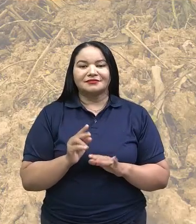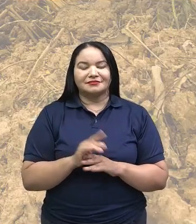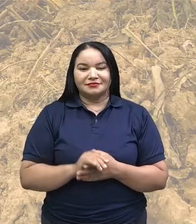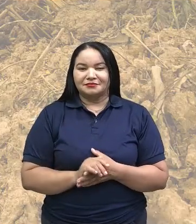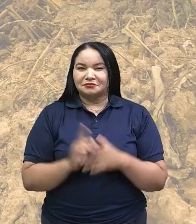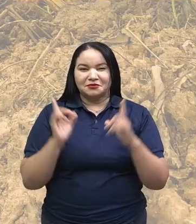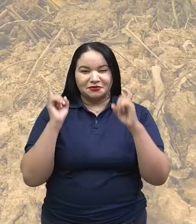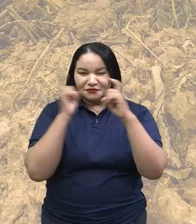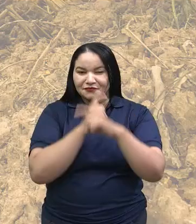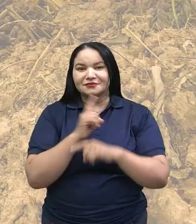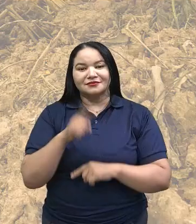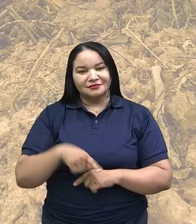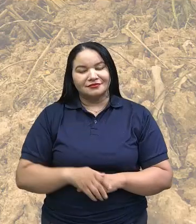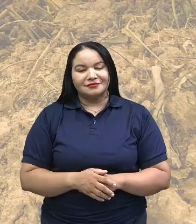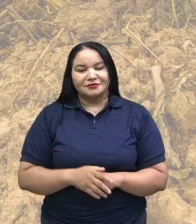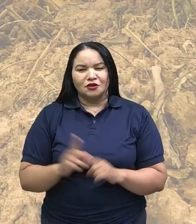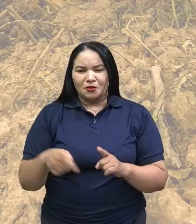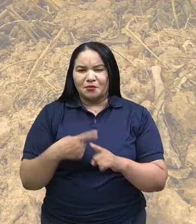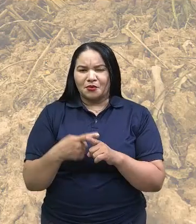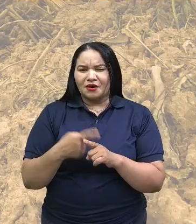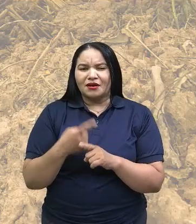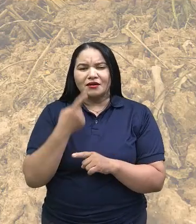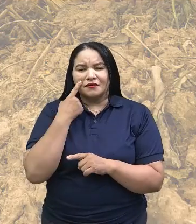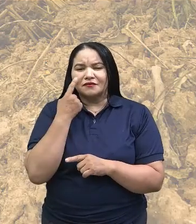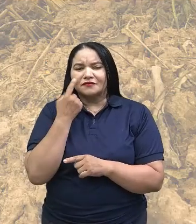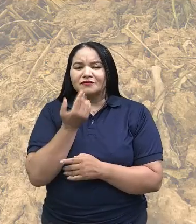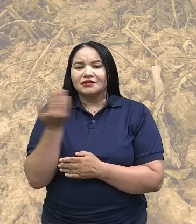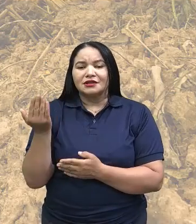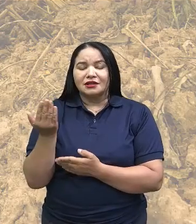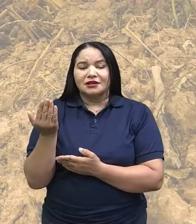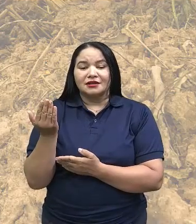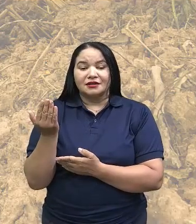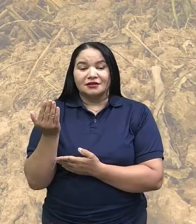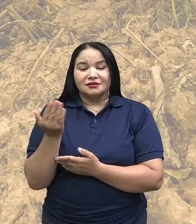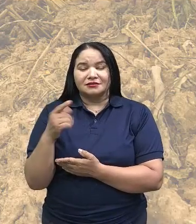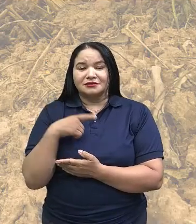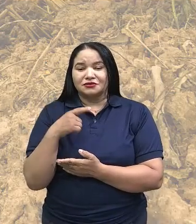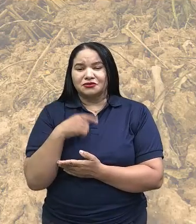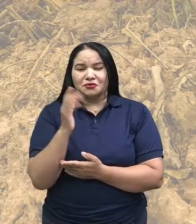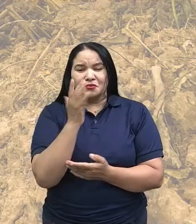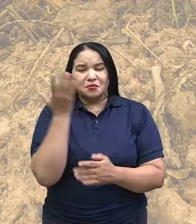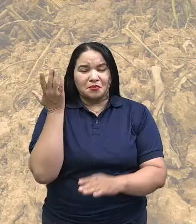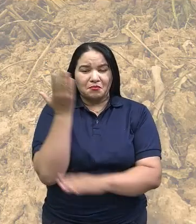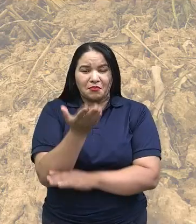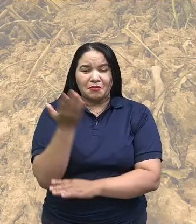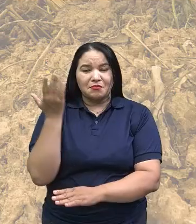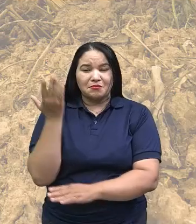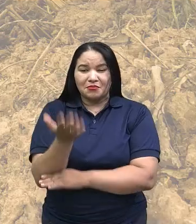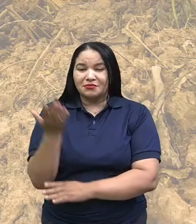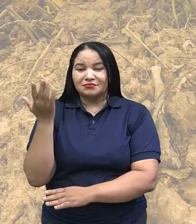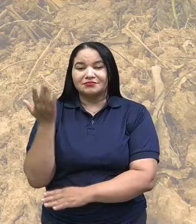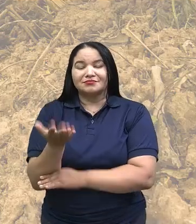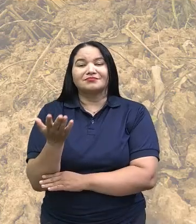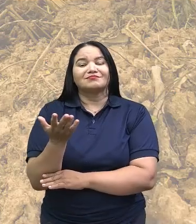nós estamos. Vejam vocês aqui, ó, do lado da Yara, madeira, hein? Toda